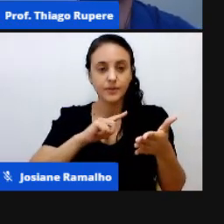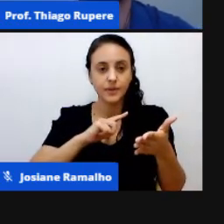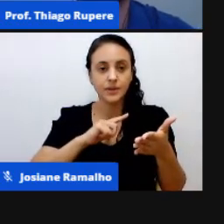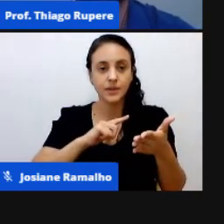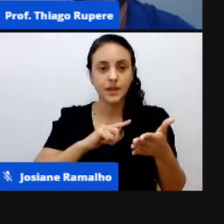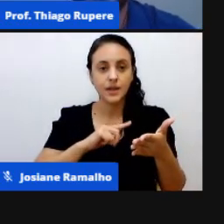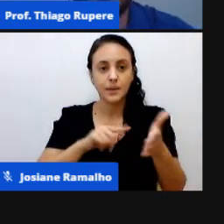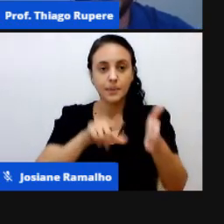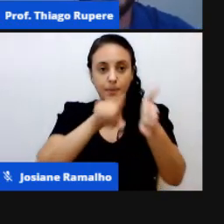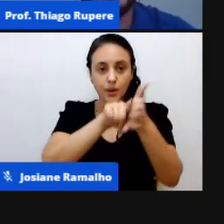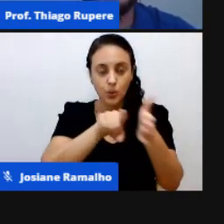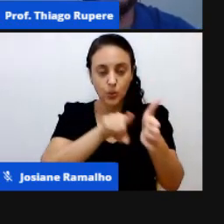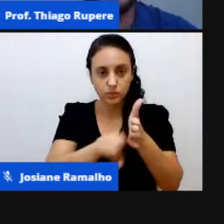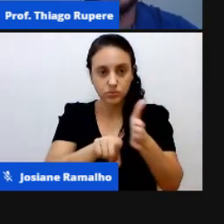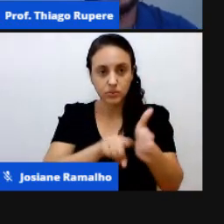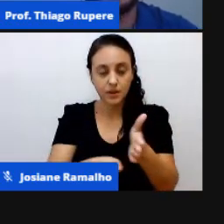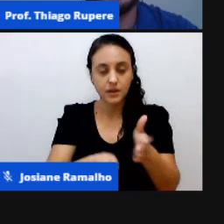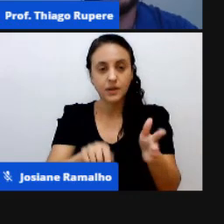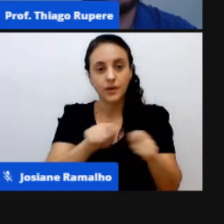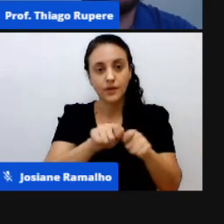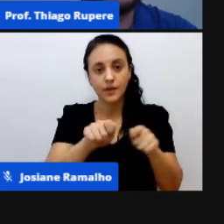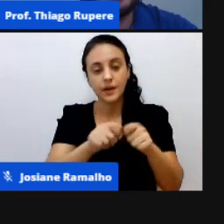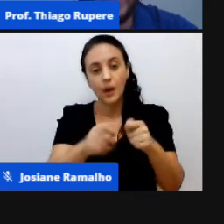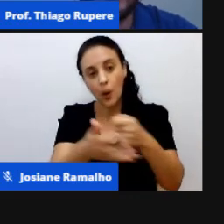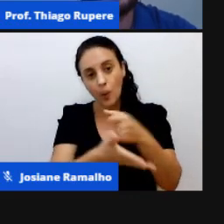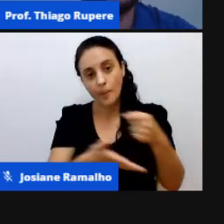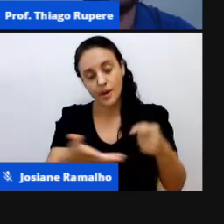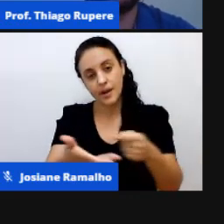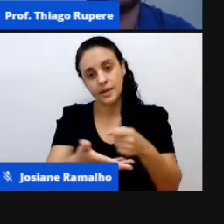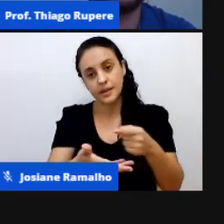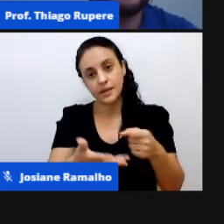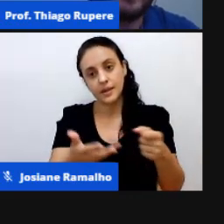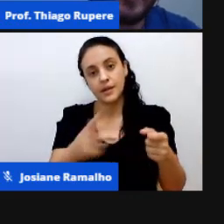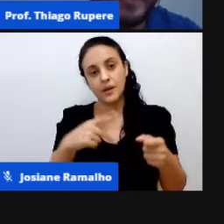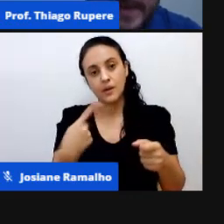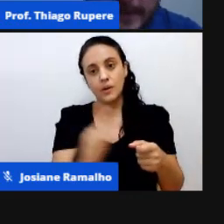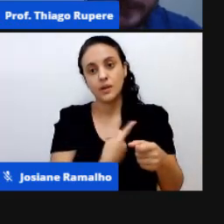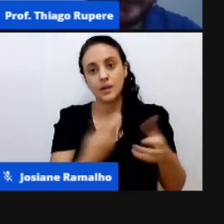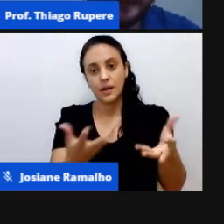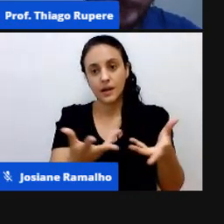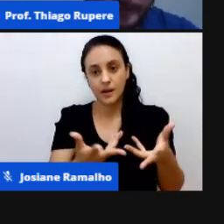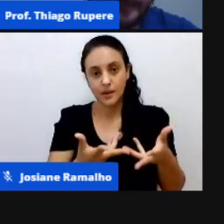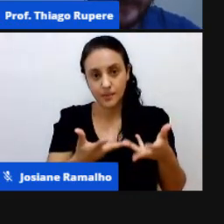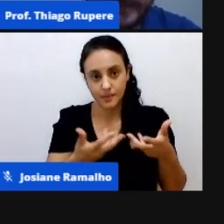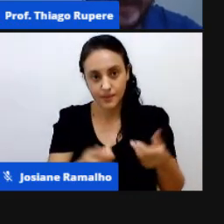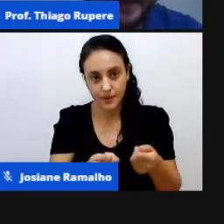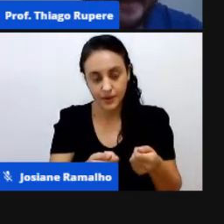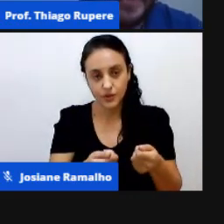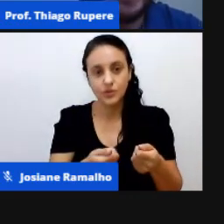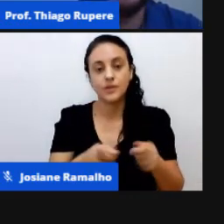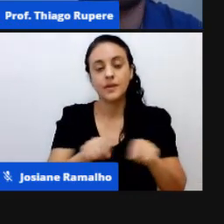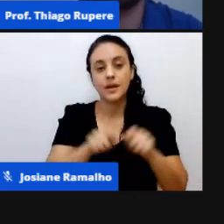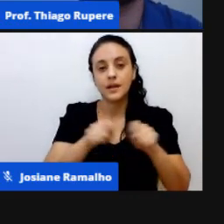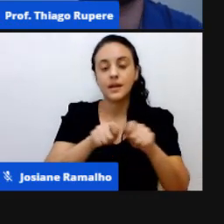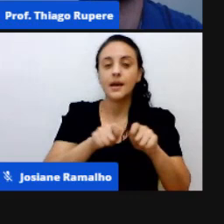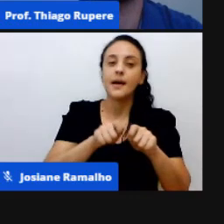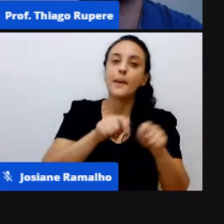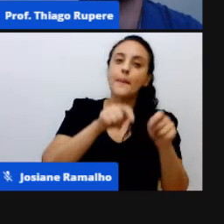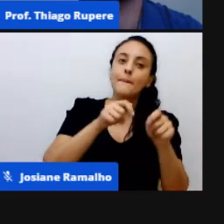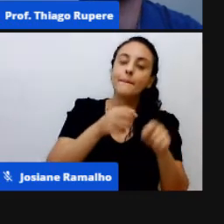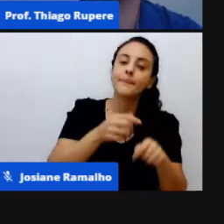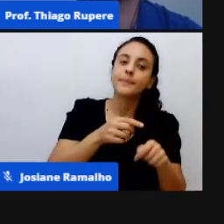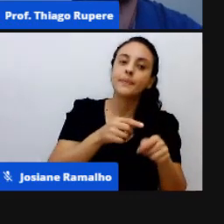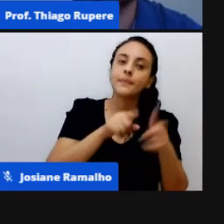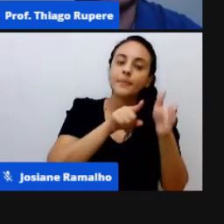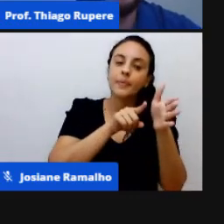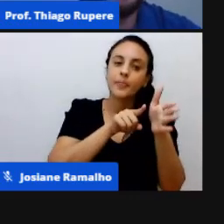aluno vai ter que pesquisar, onde ele vai ter que realizar uma enquete, uma pesquisa de opinião, né, para que ele possa,